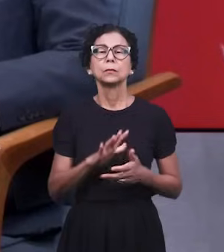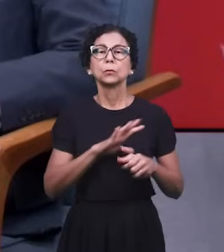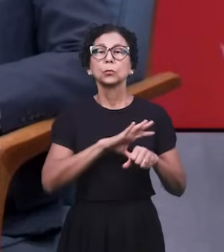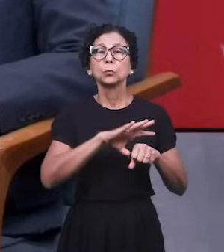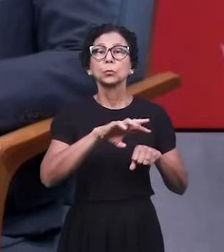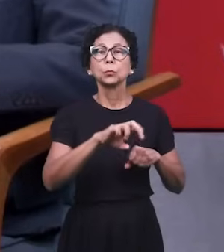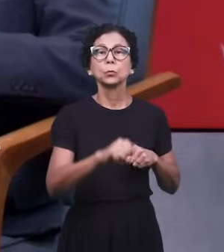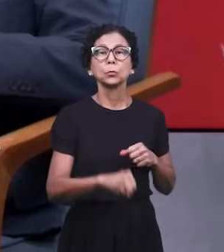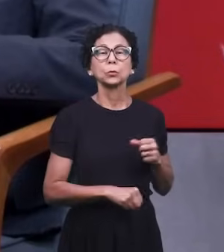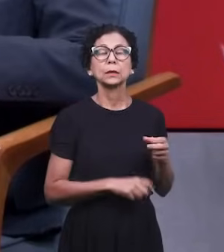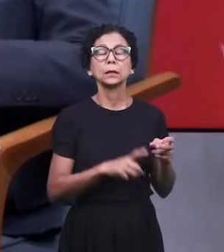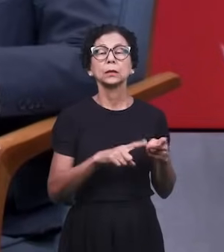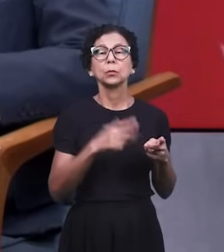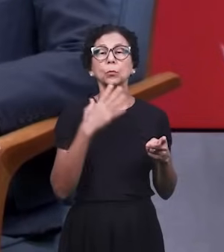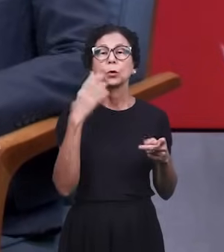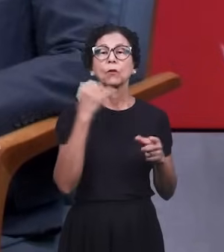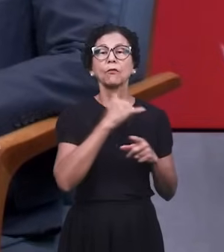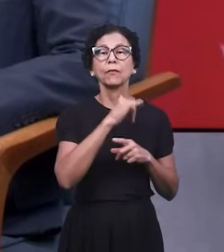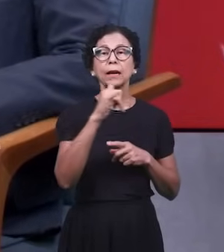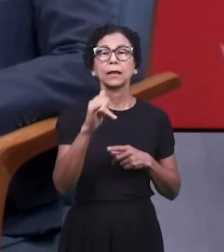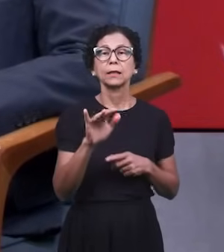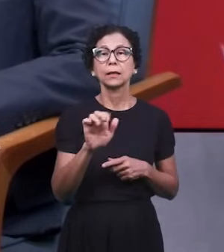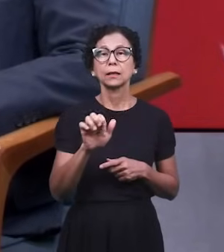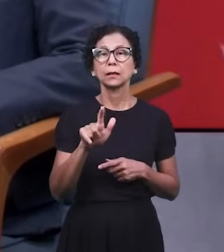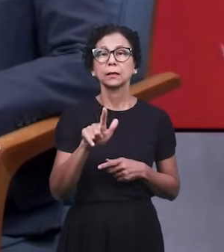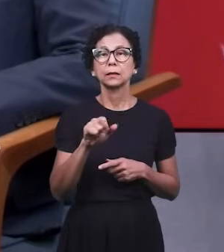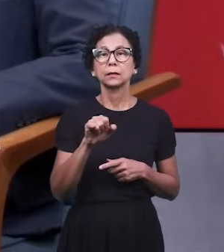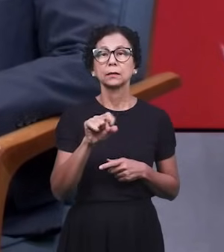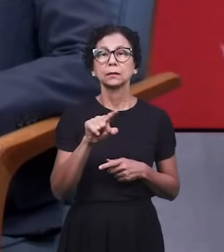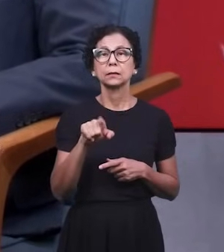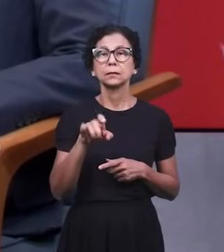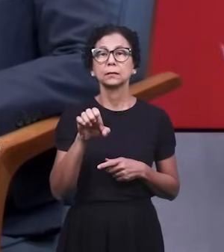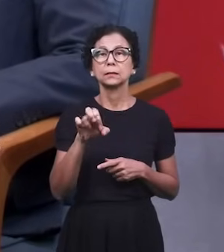com Eliseu. O que aconteceu?